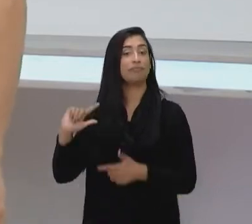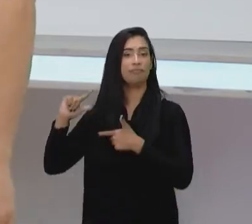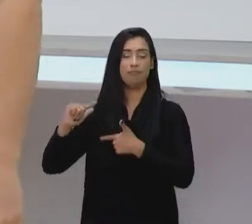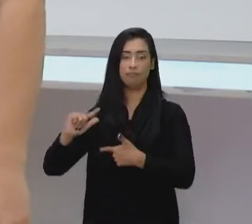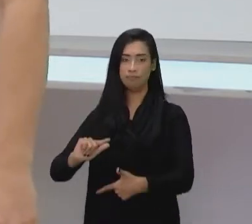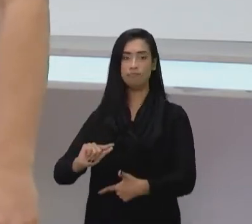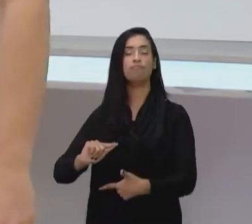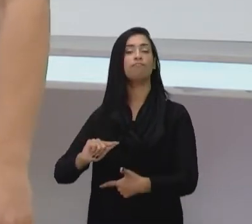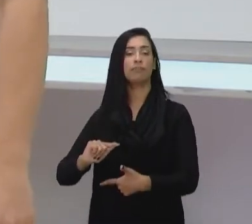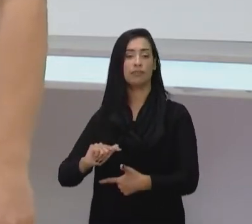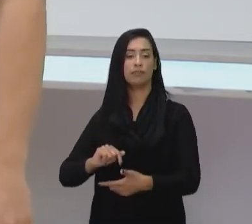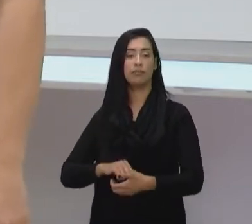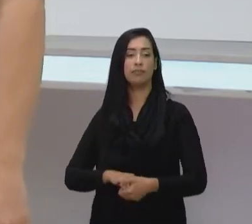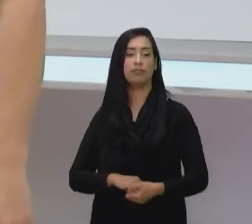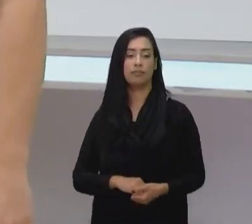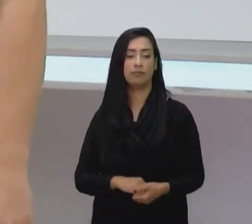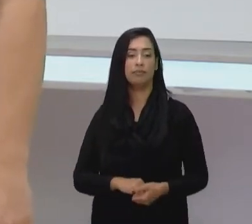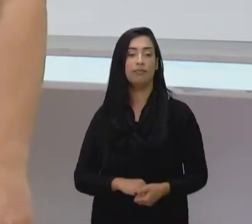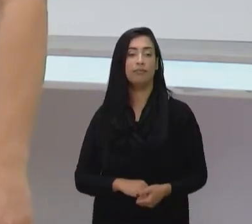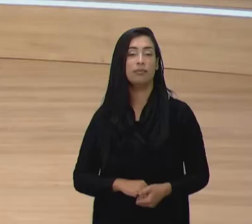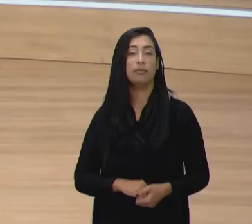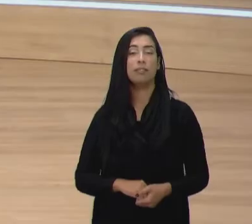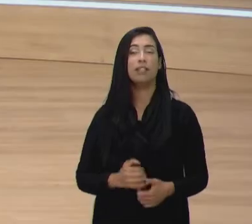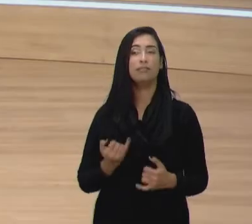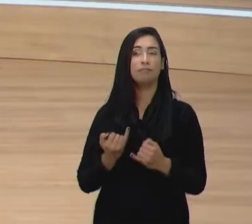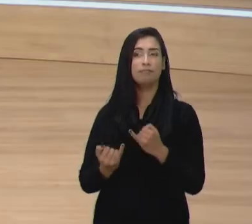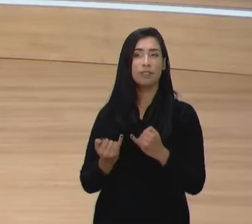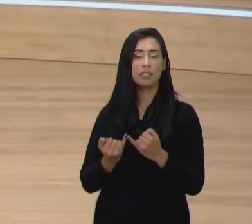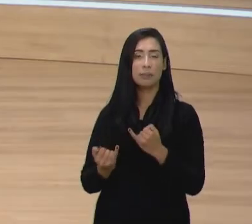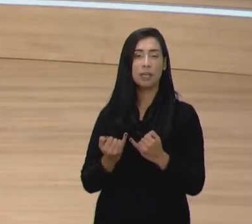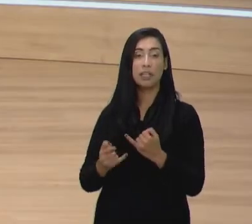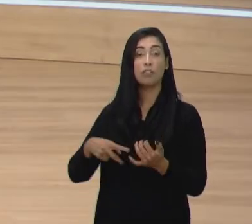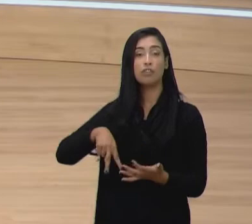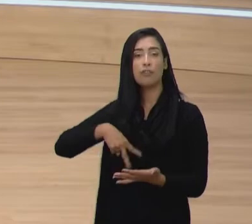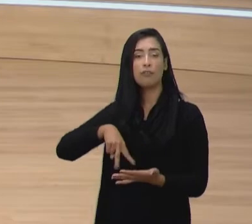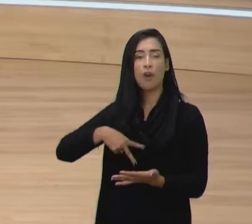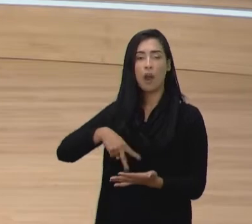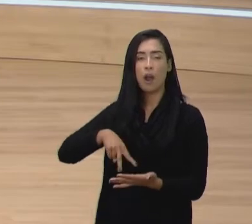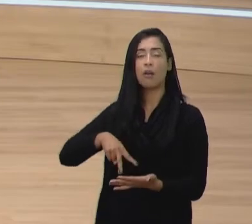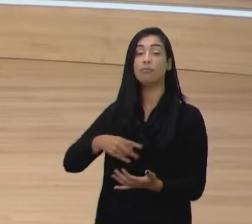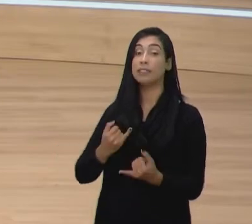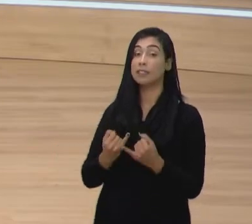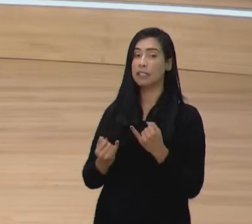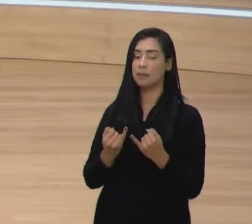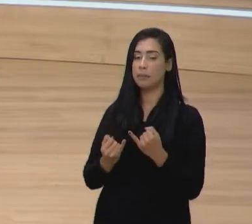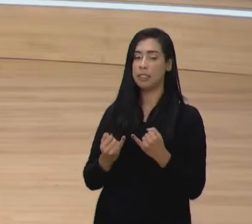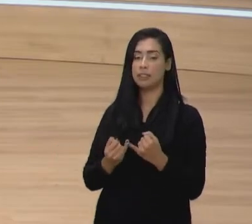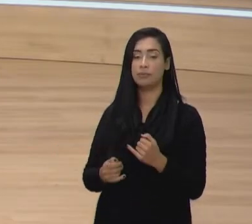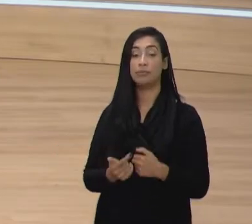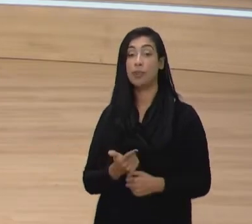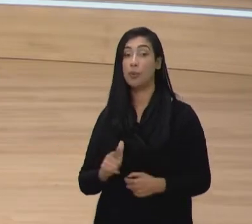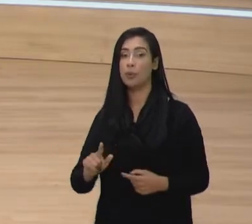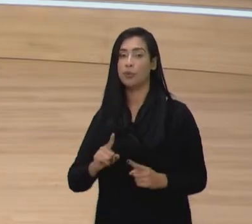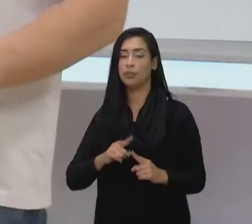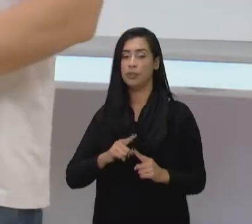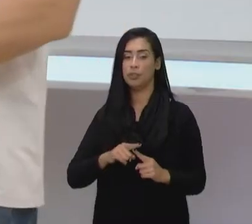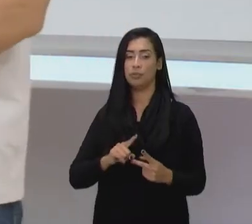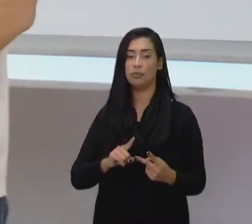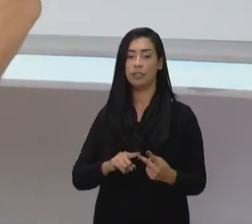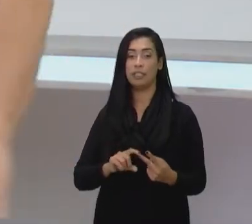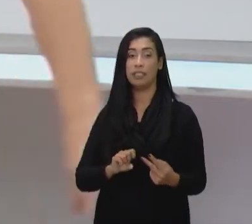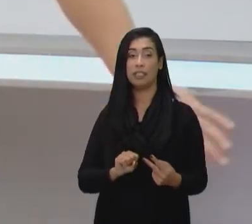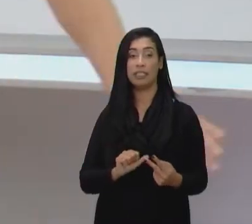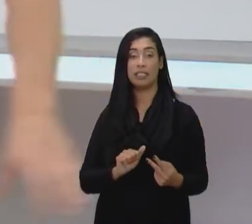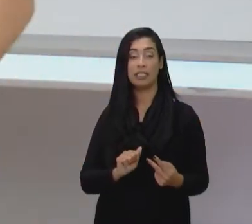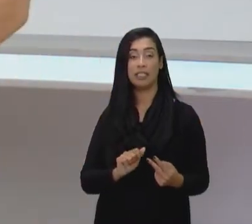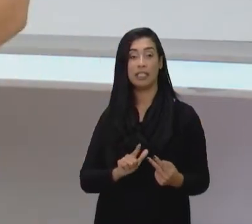é mais circular. Ela é um pouco parecida até com o forró. Agora, E a outra salsa? A outra salsa é salsa em linha. A gente dança